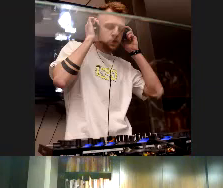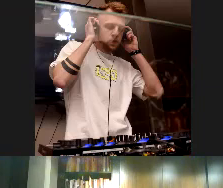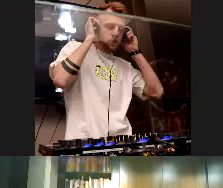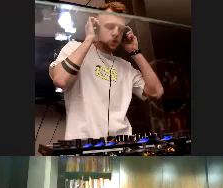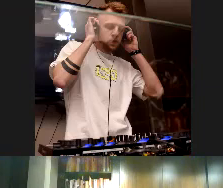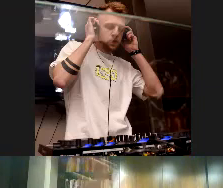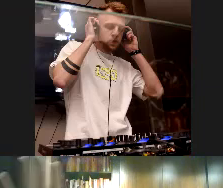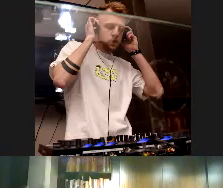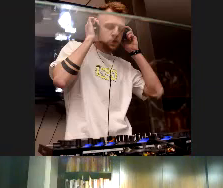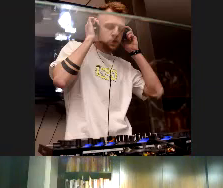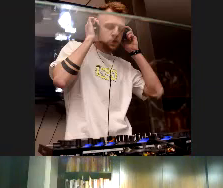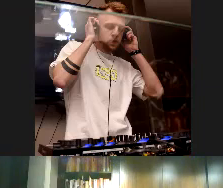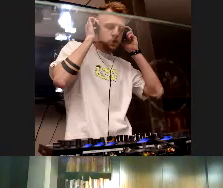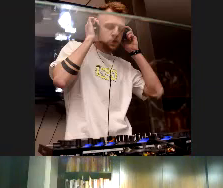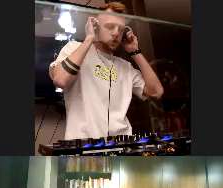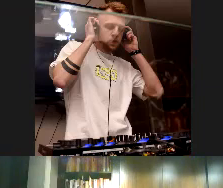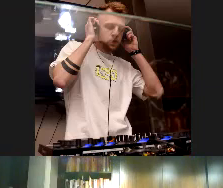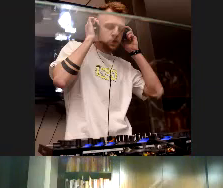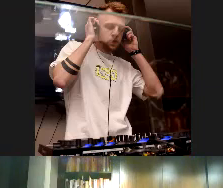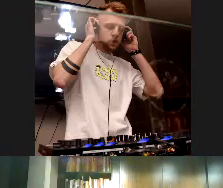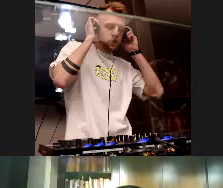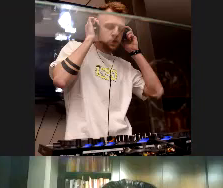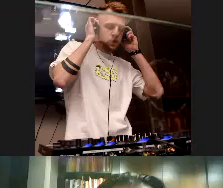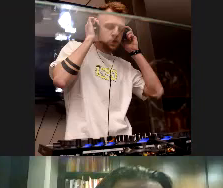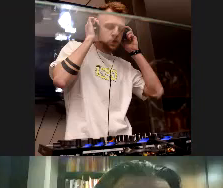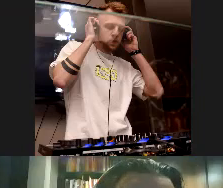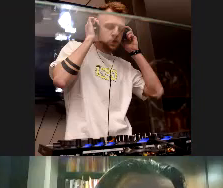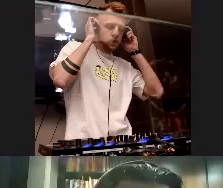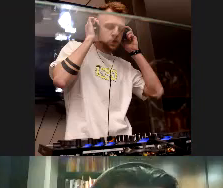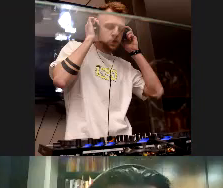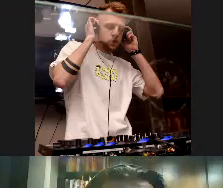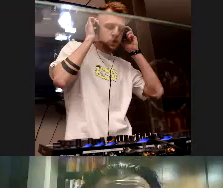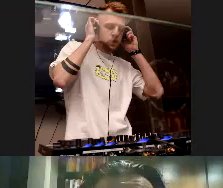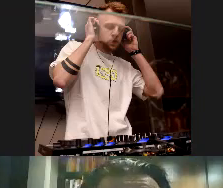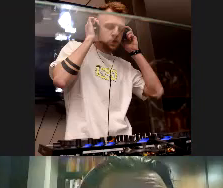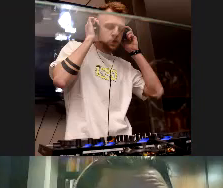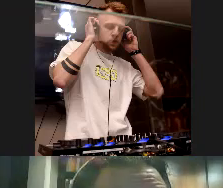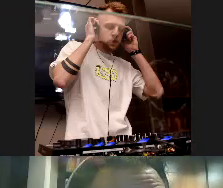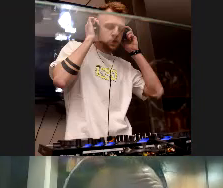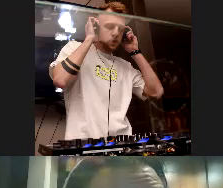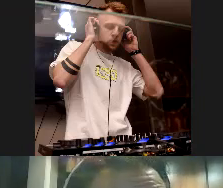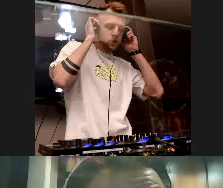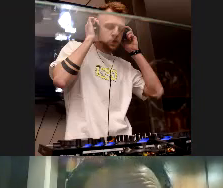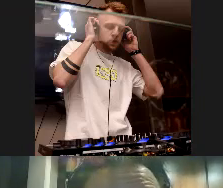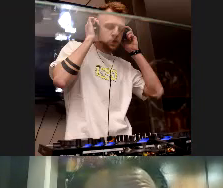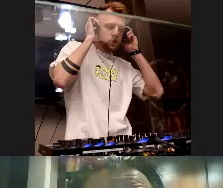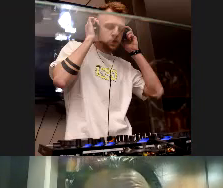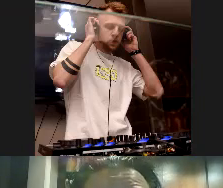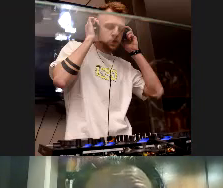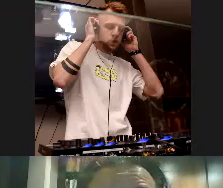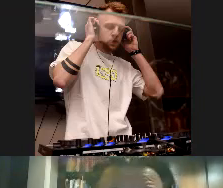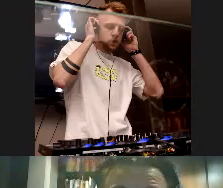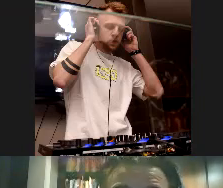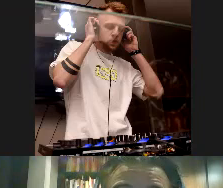Não é bonitinho o rio. O rio tá lá porque é o ponto mais baixo, tá? Ponto. Olha, são raras